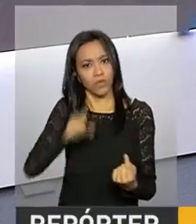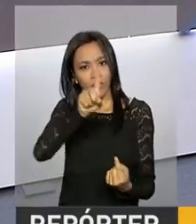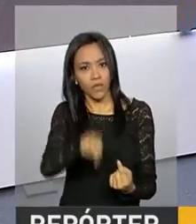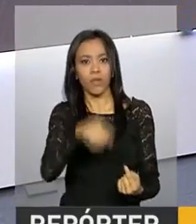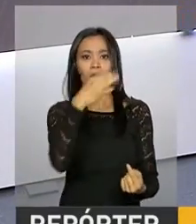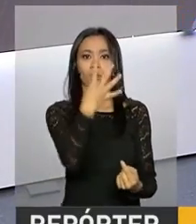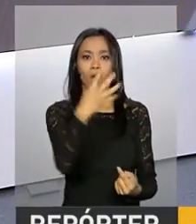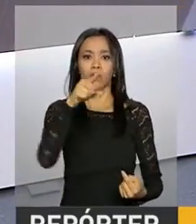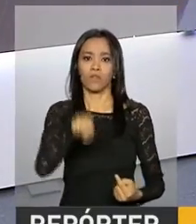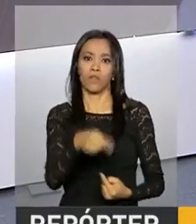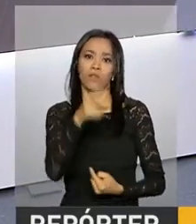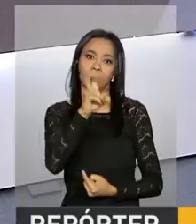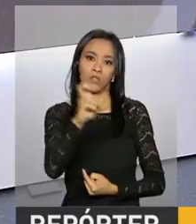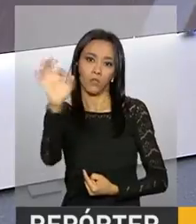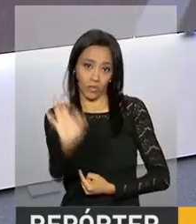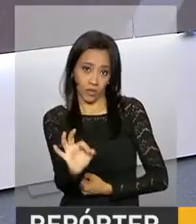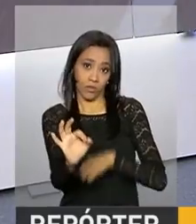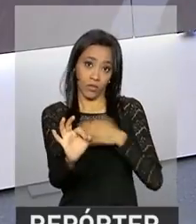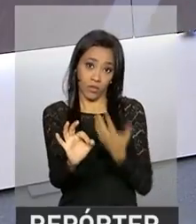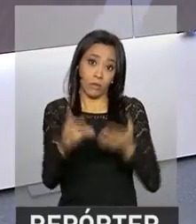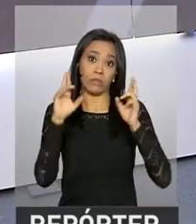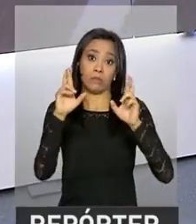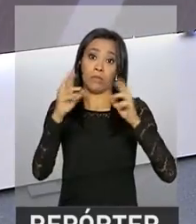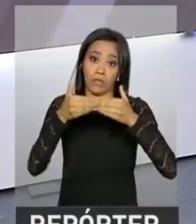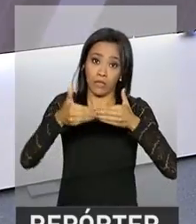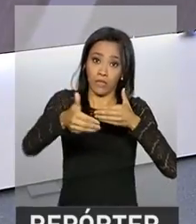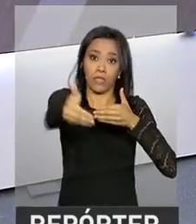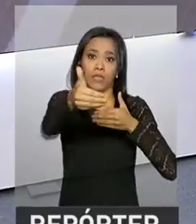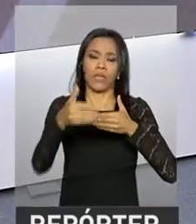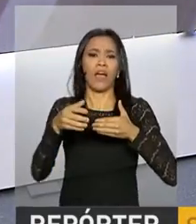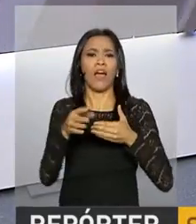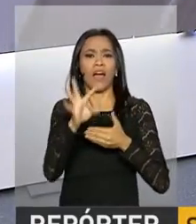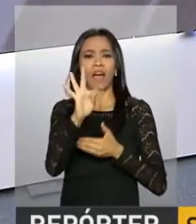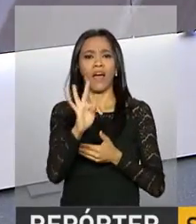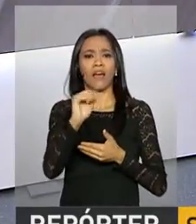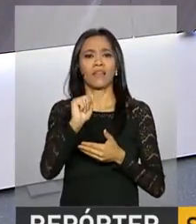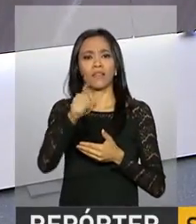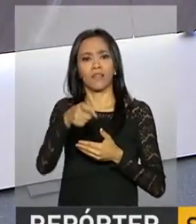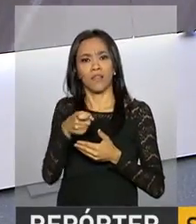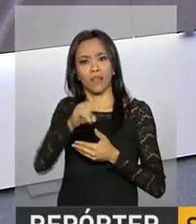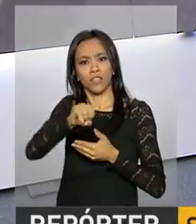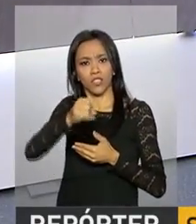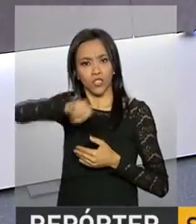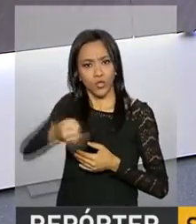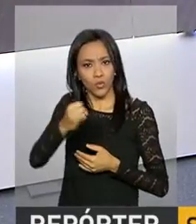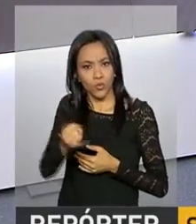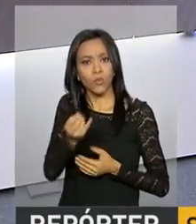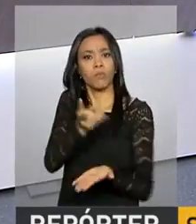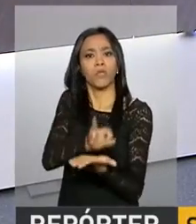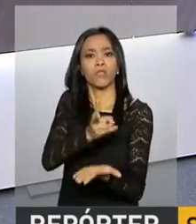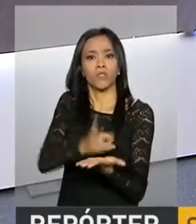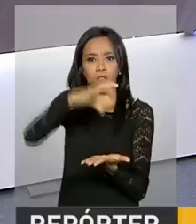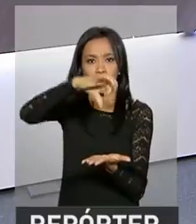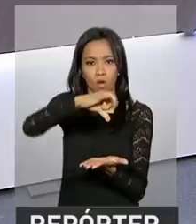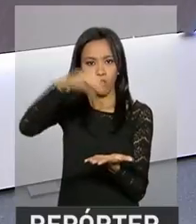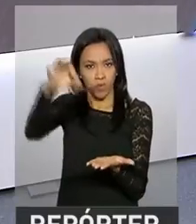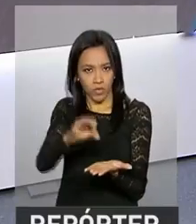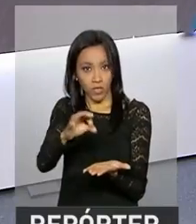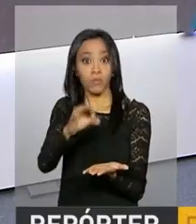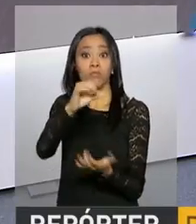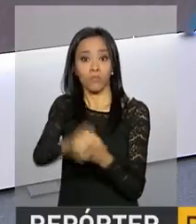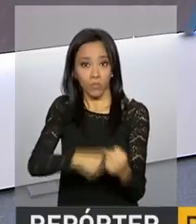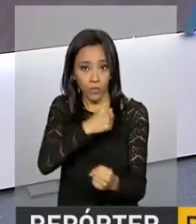4 e 6 por cento a expectativa para a taxa básica de juros foi mantida em 9 por cento ao ano a projeção